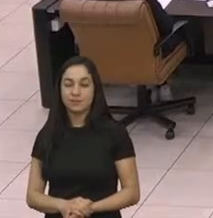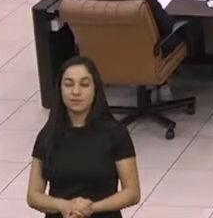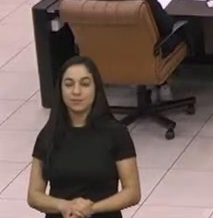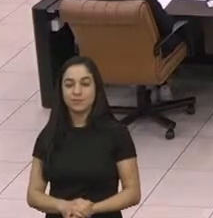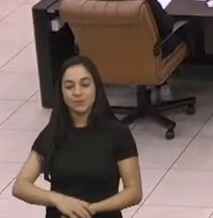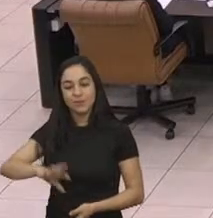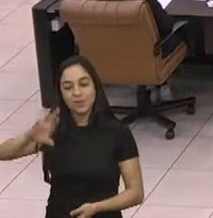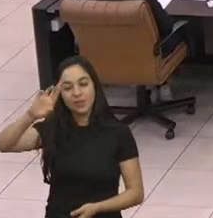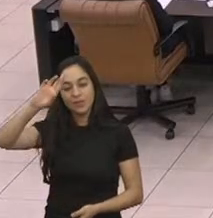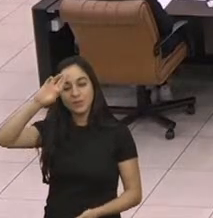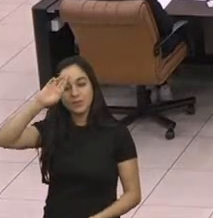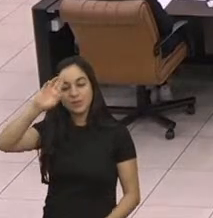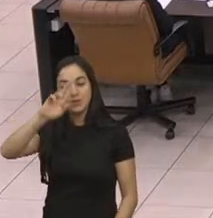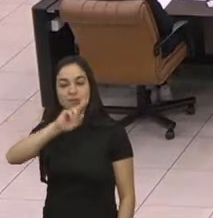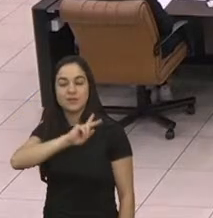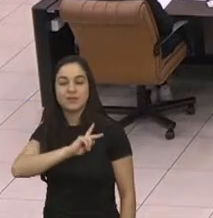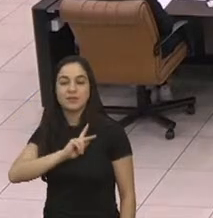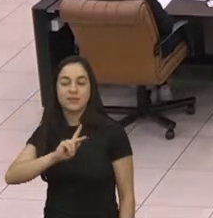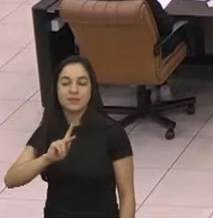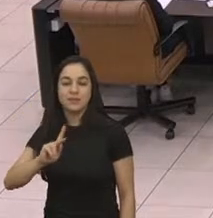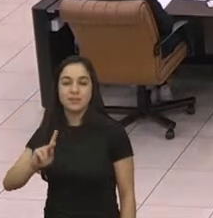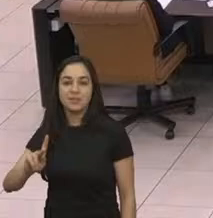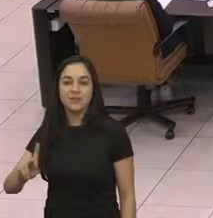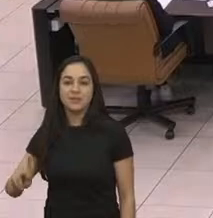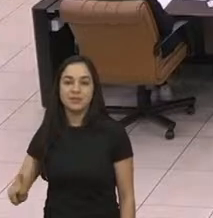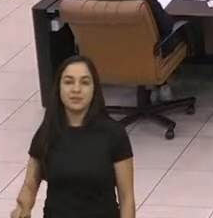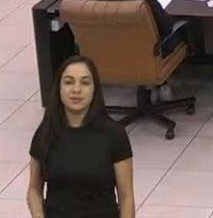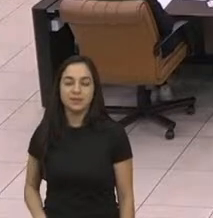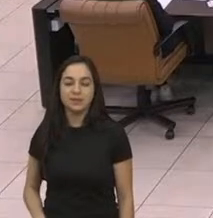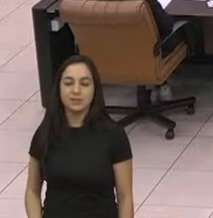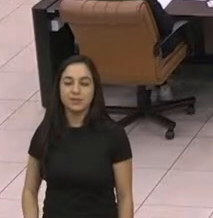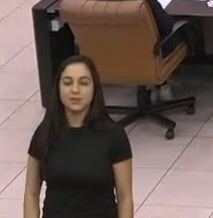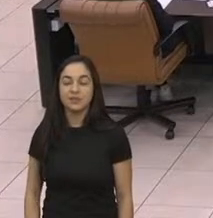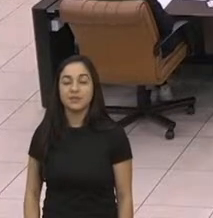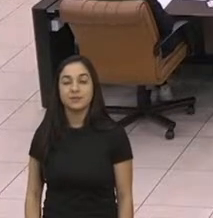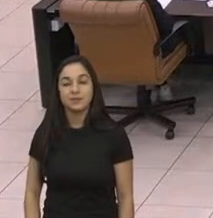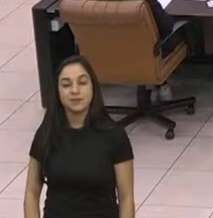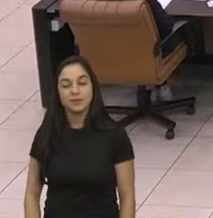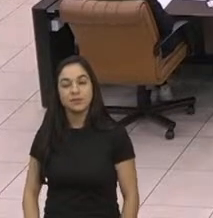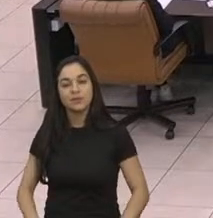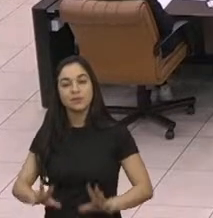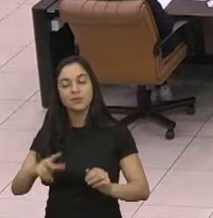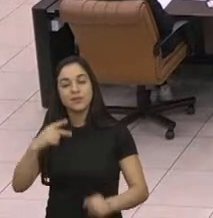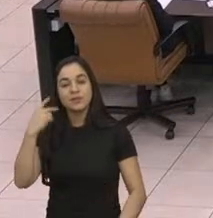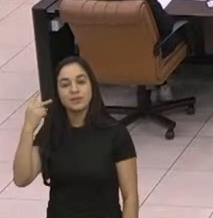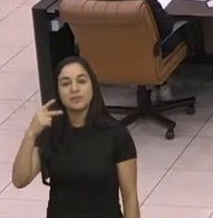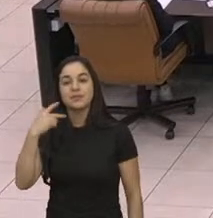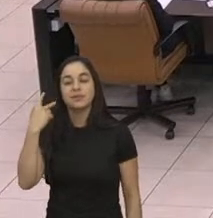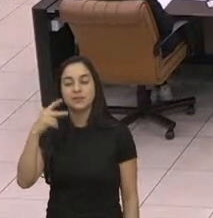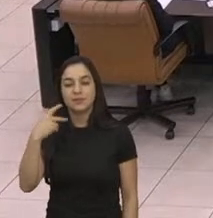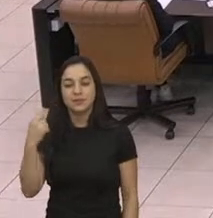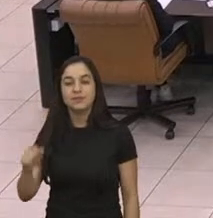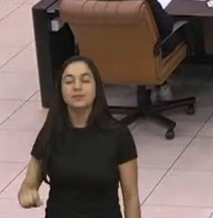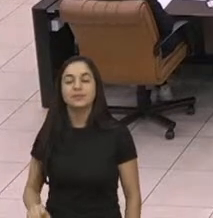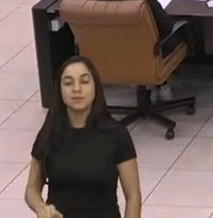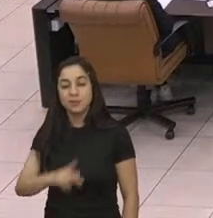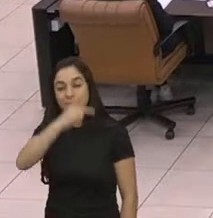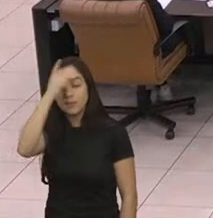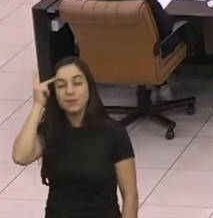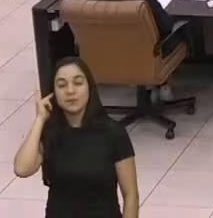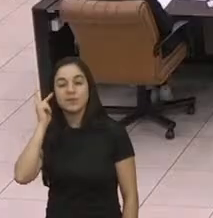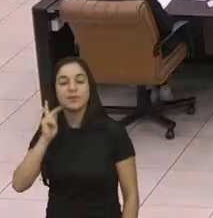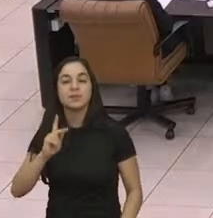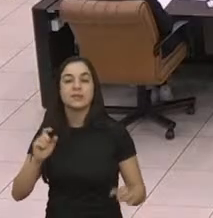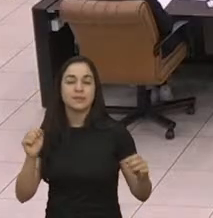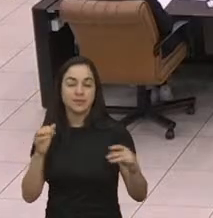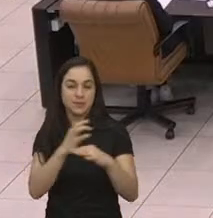Senhor presidente, senhoras, senhores vereadores, nossos queridos representantes da mobilidade aqui